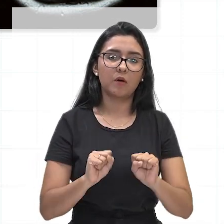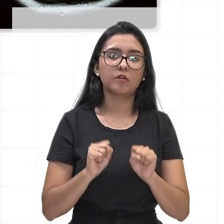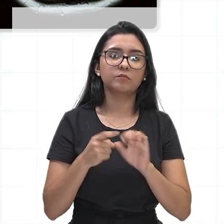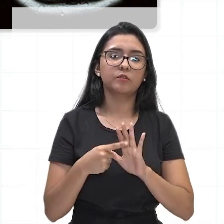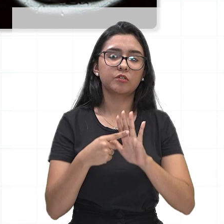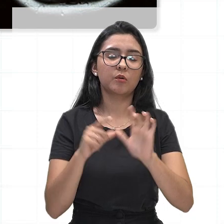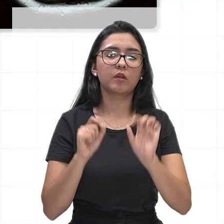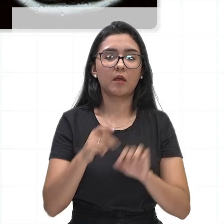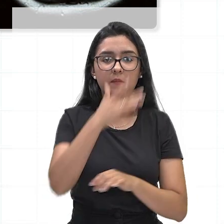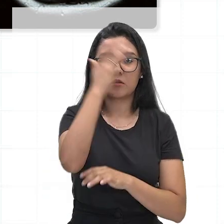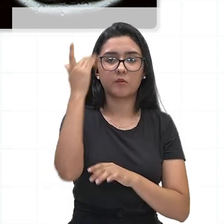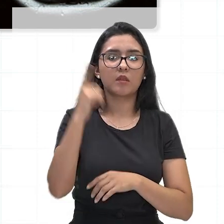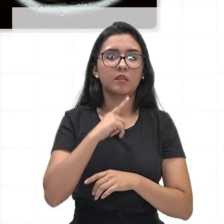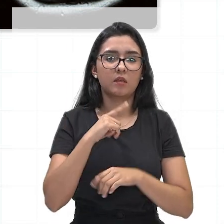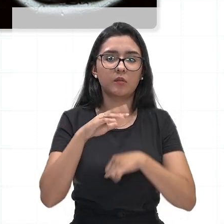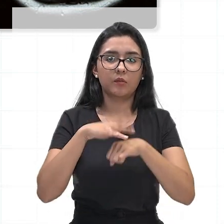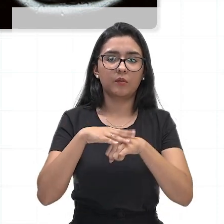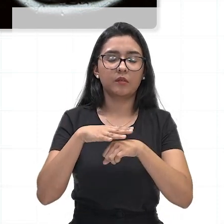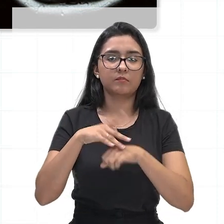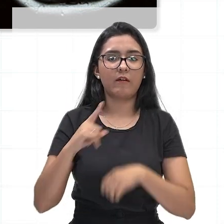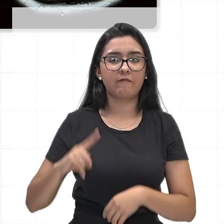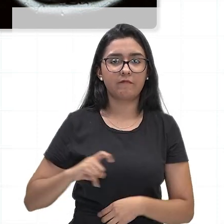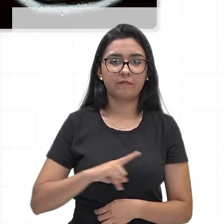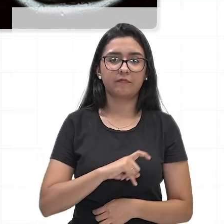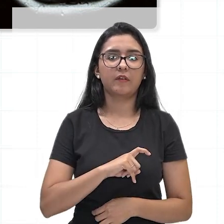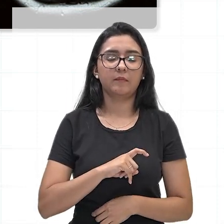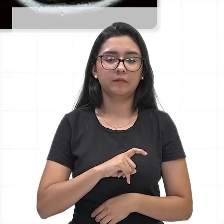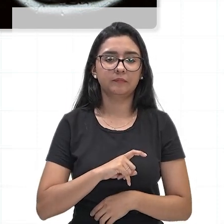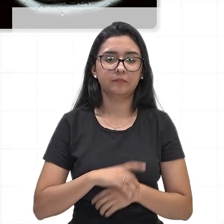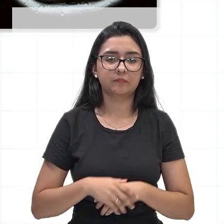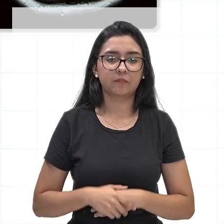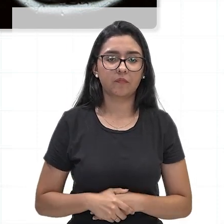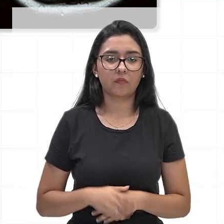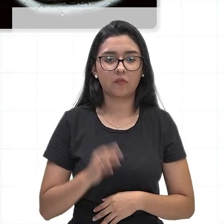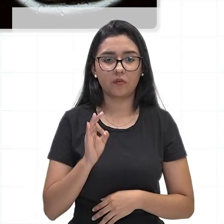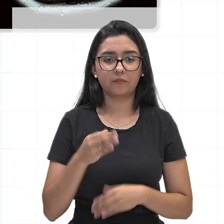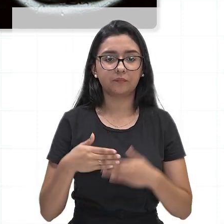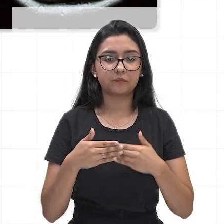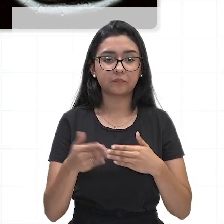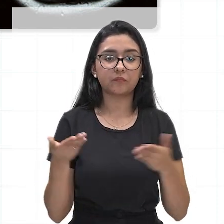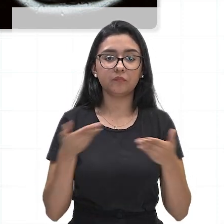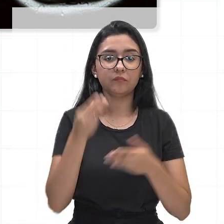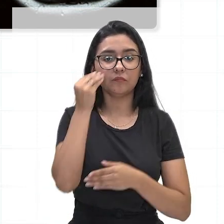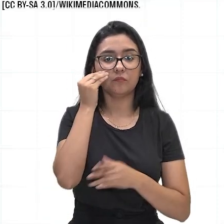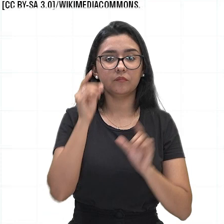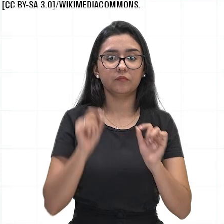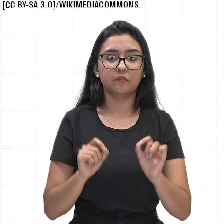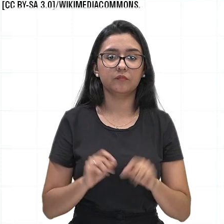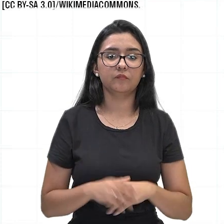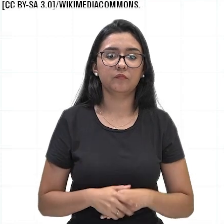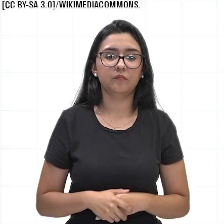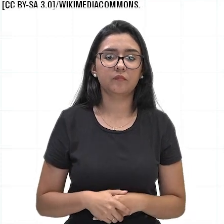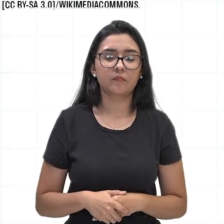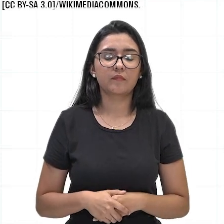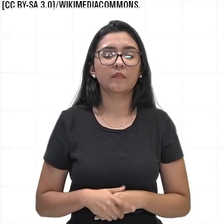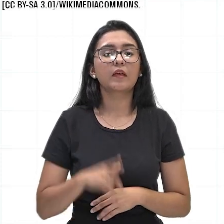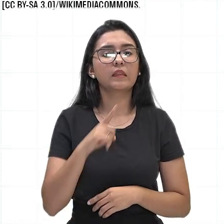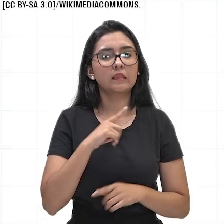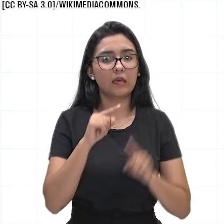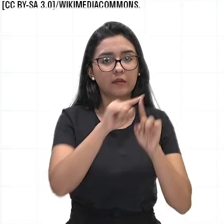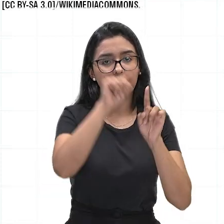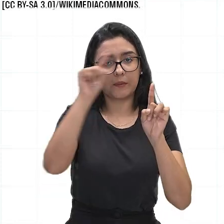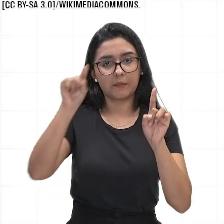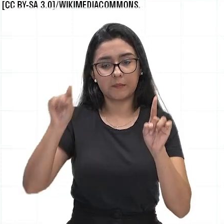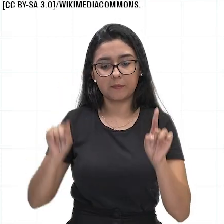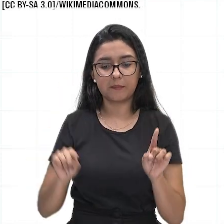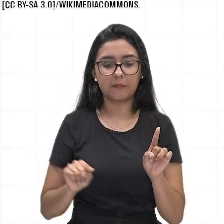pode indicar que a pessoa tem uma verme, né, como essa, certo? A gente vai ver ainda, olha, que ele tem